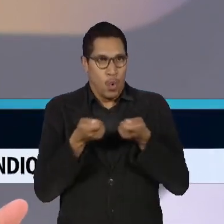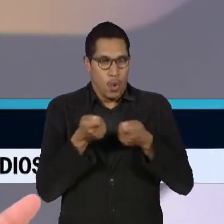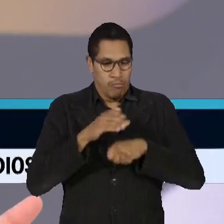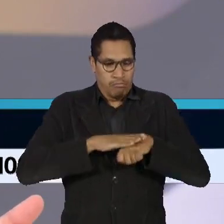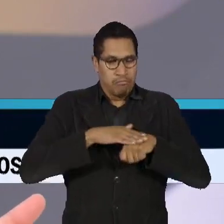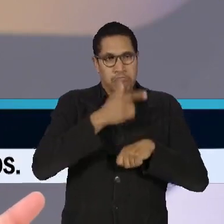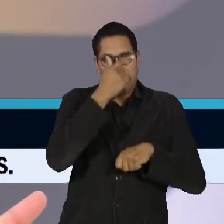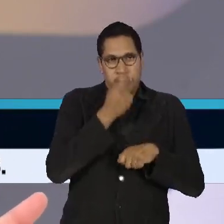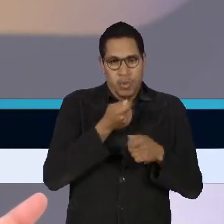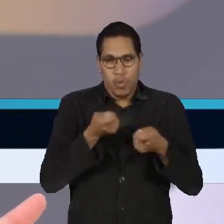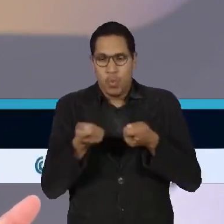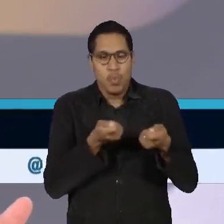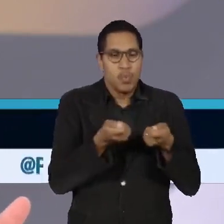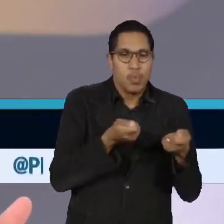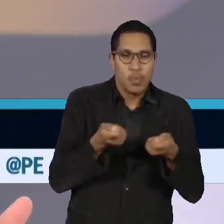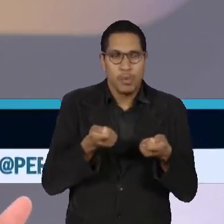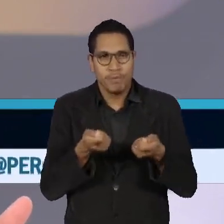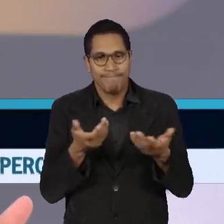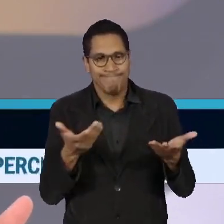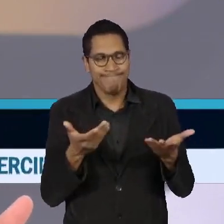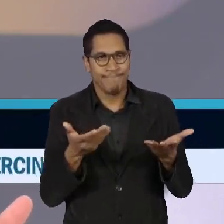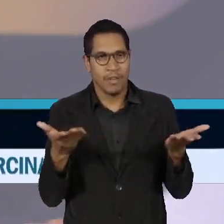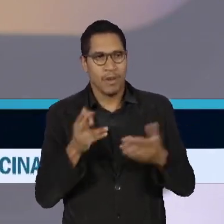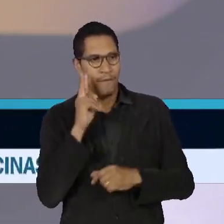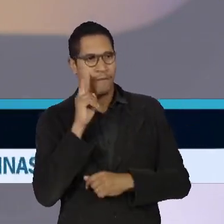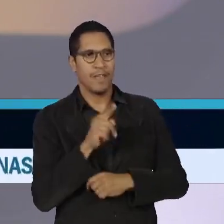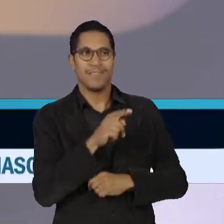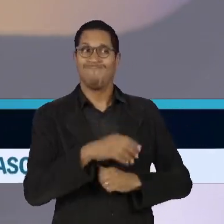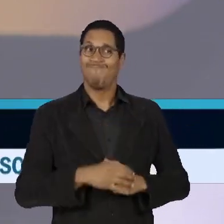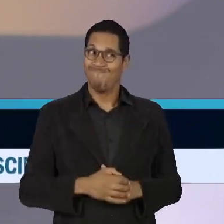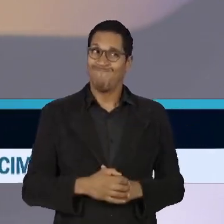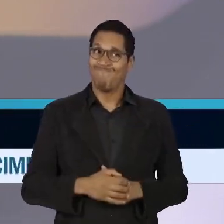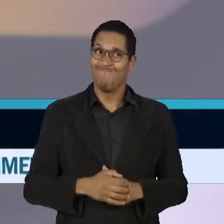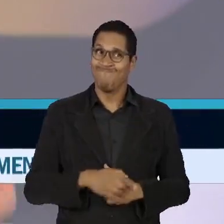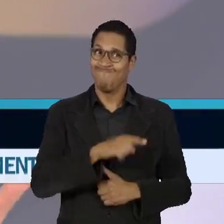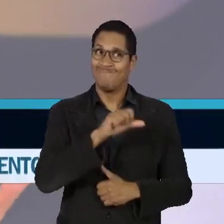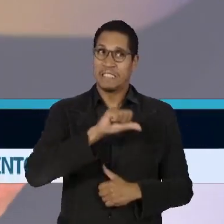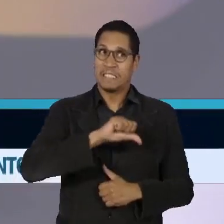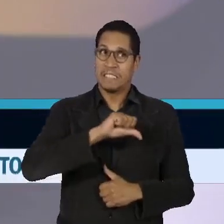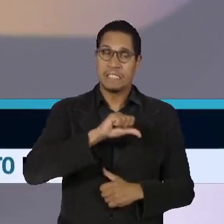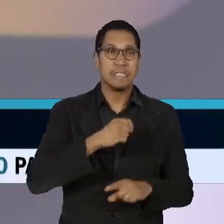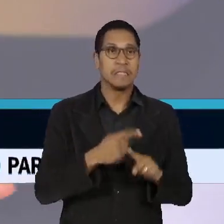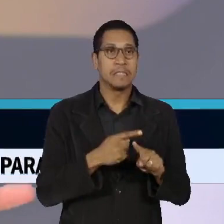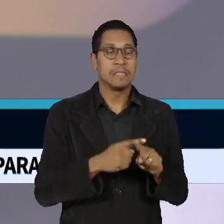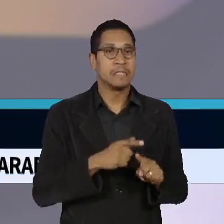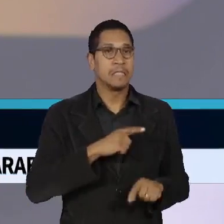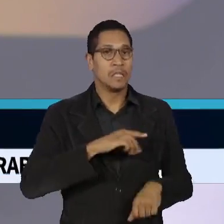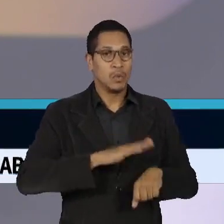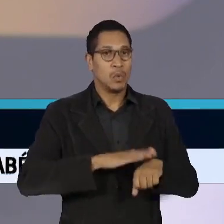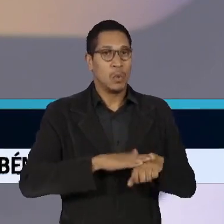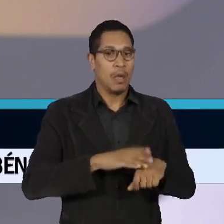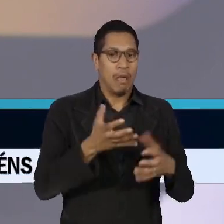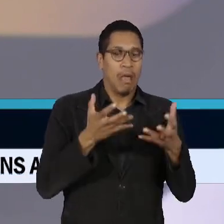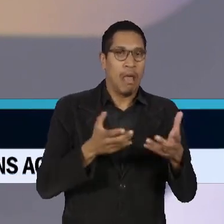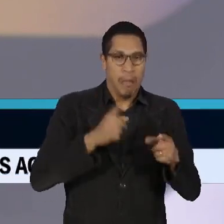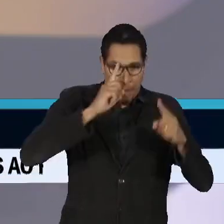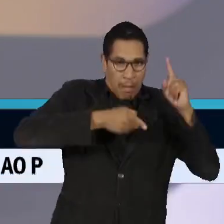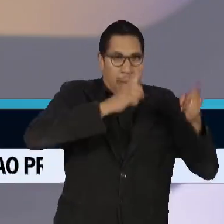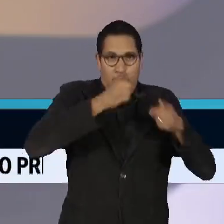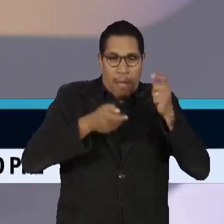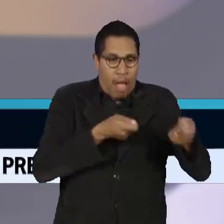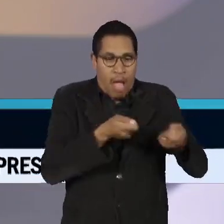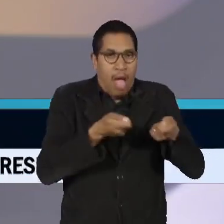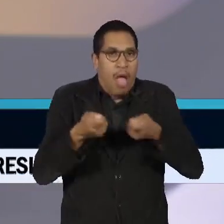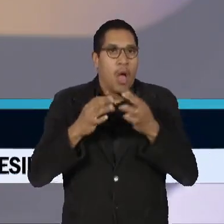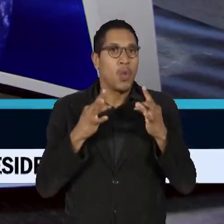é mais um arranhão na imagem dele de um autocrata com o controle da situação né do